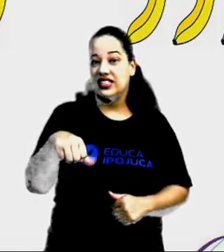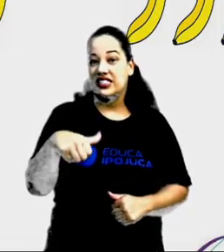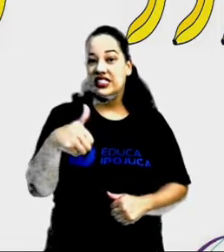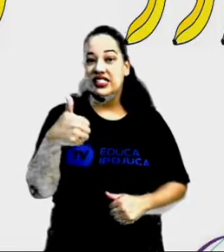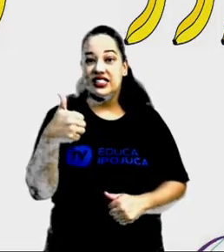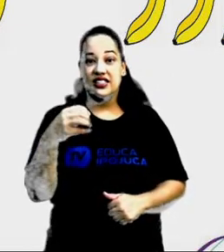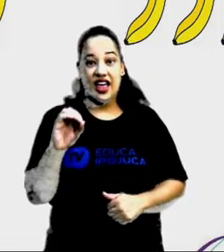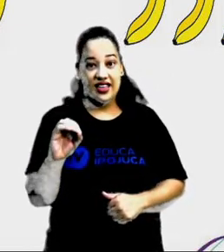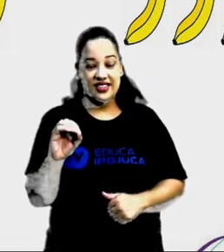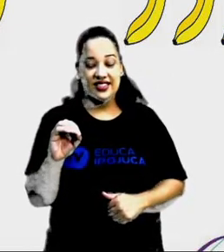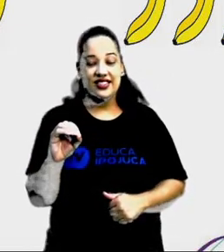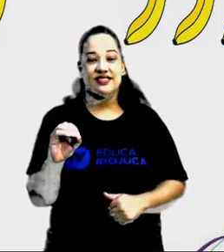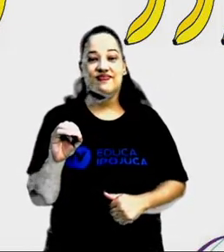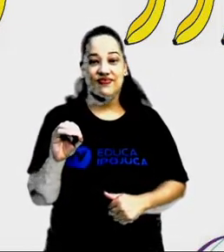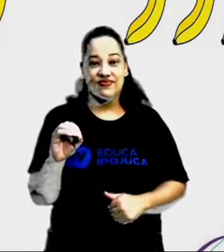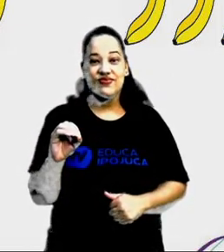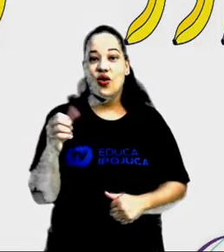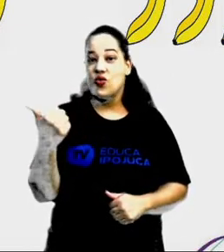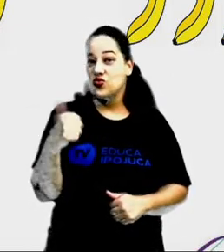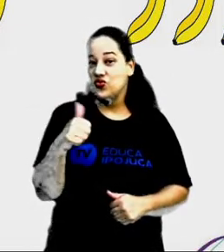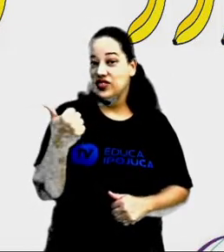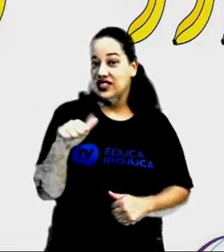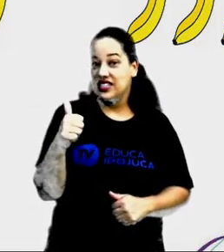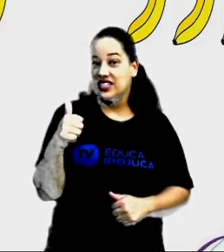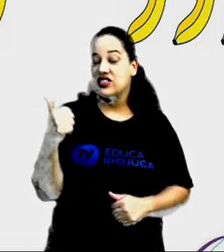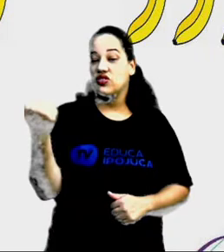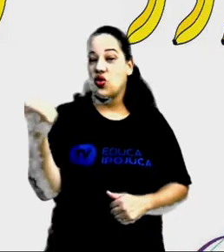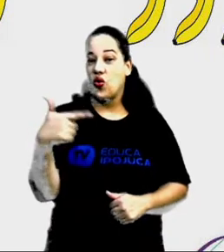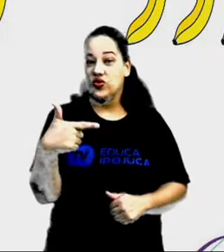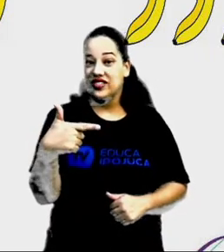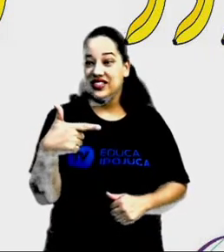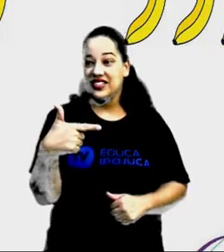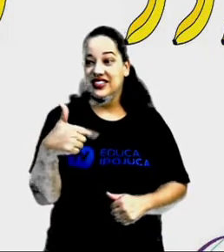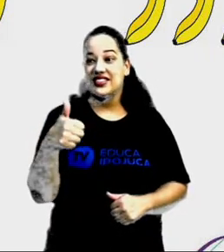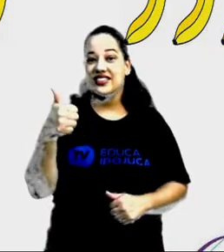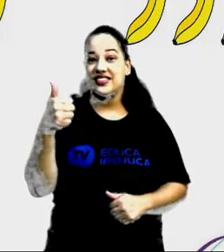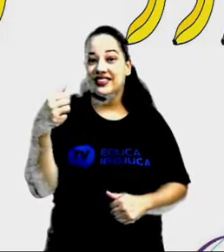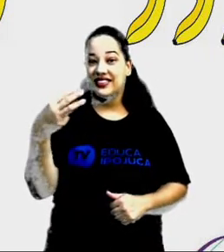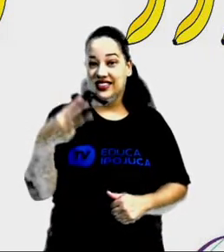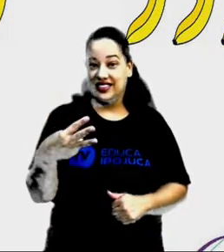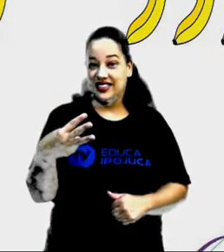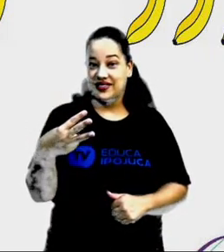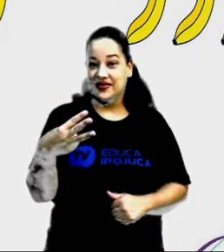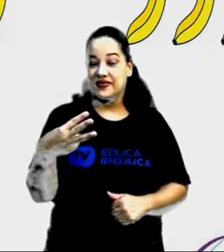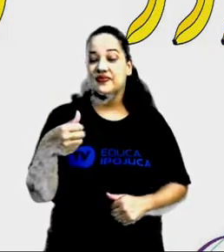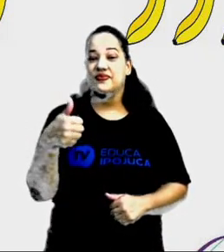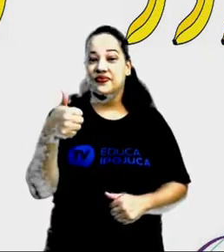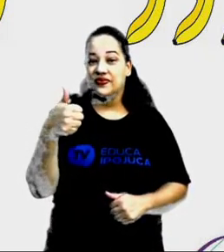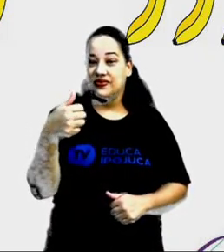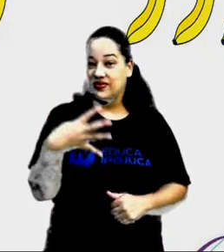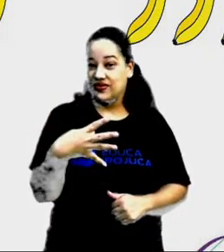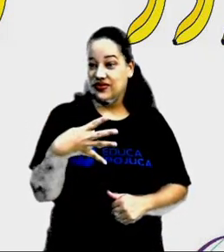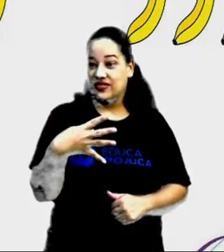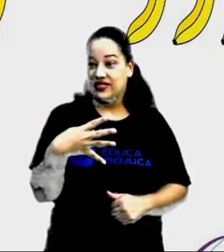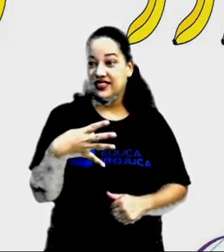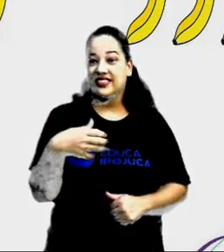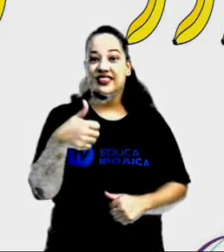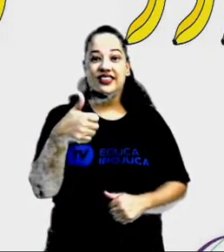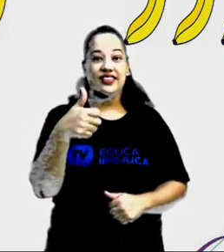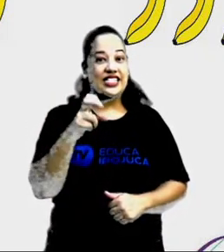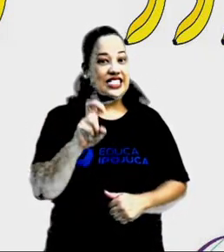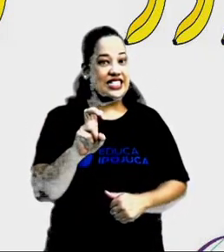9, 10, 11, 12, 13,